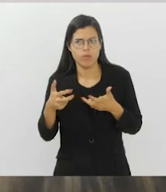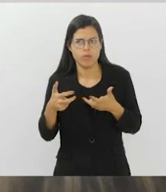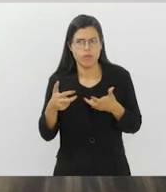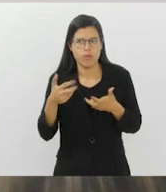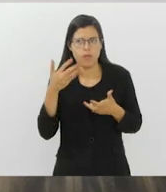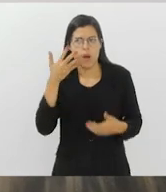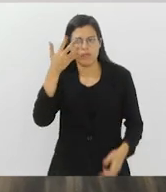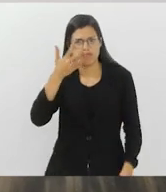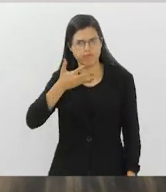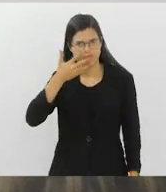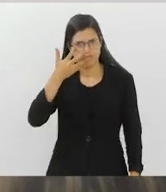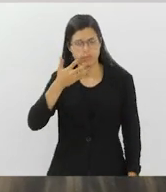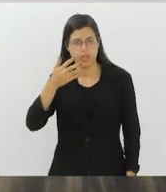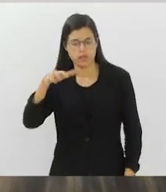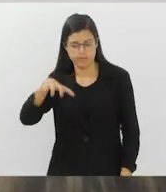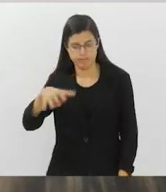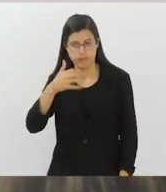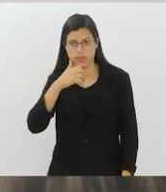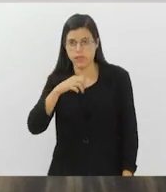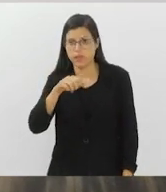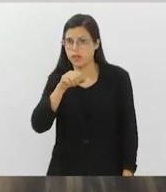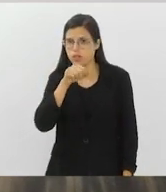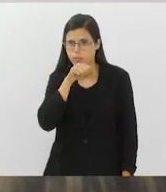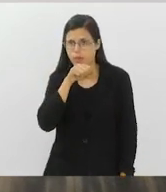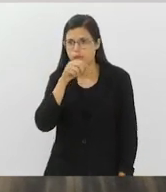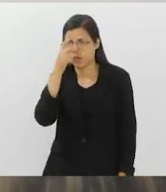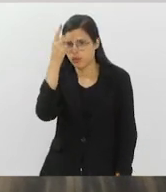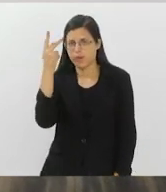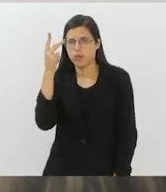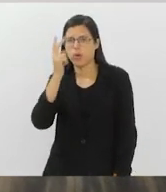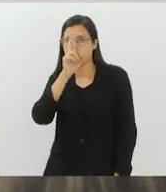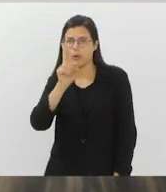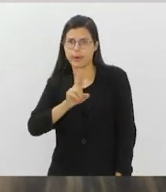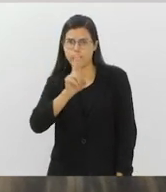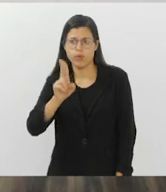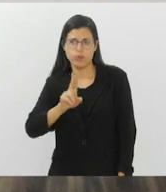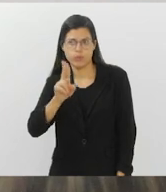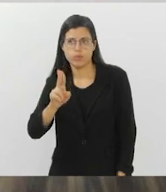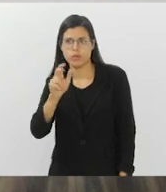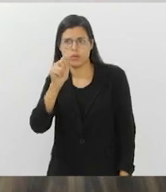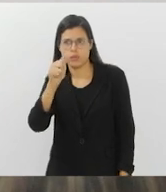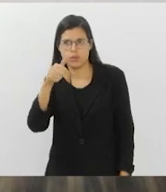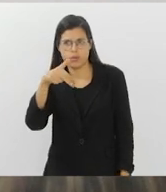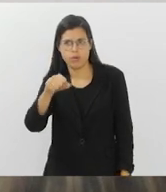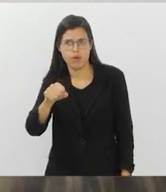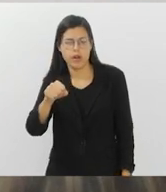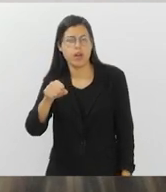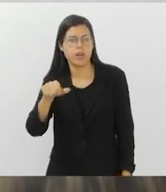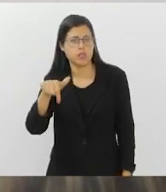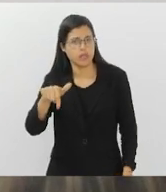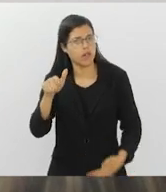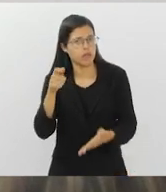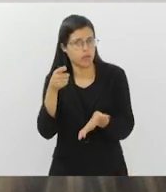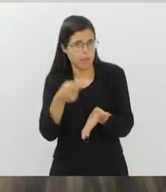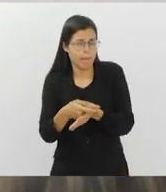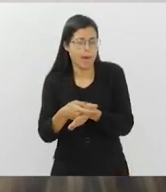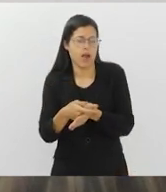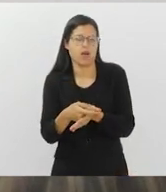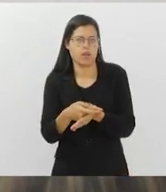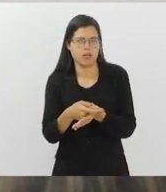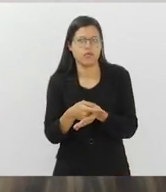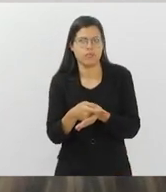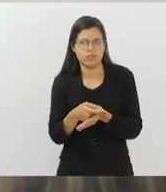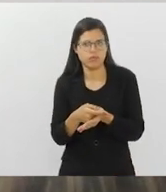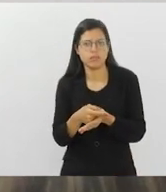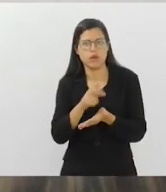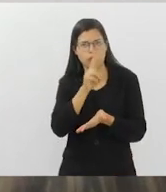das mães, dos usuários da ANS, porque, na verdade, essas pessoas são clientes da ANS, são usuários da